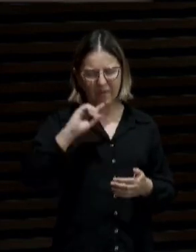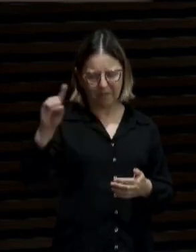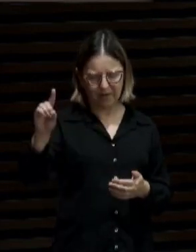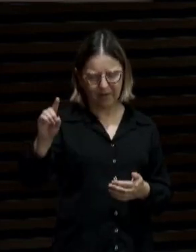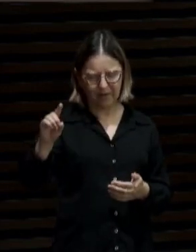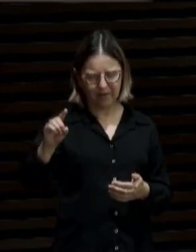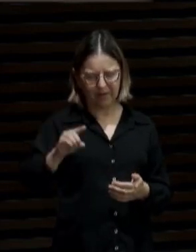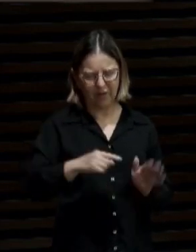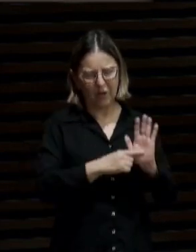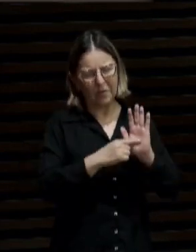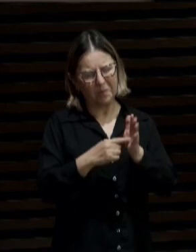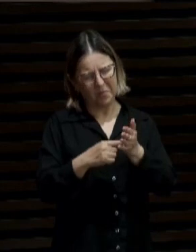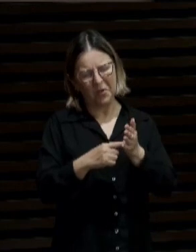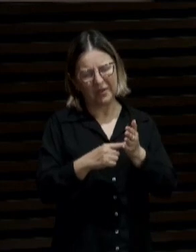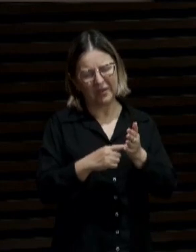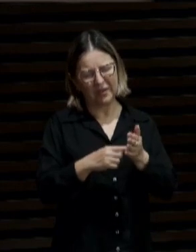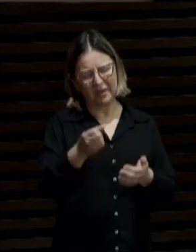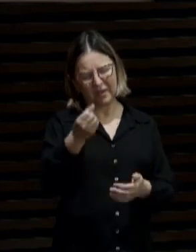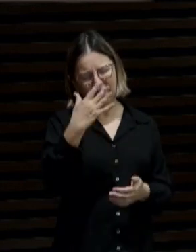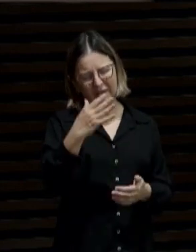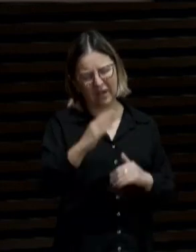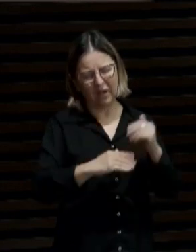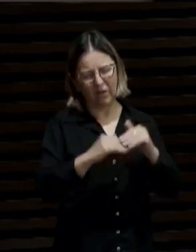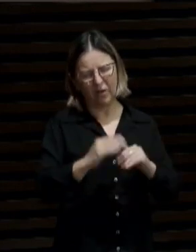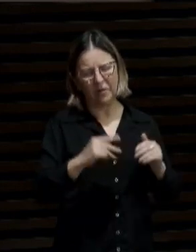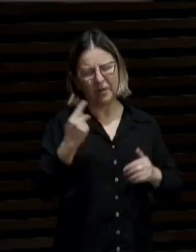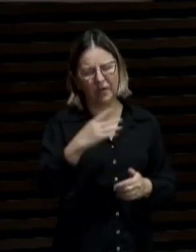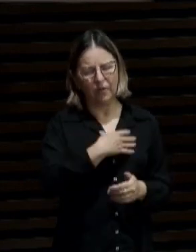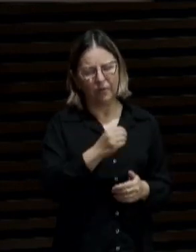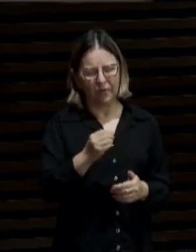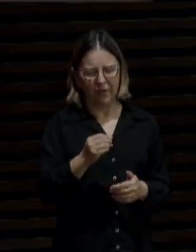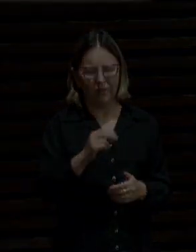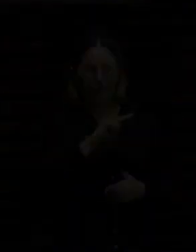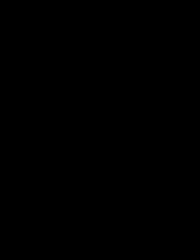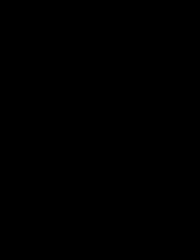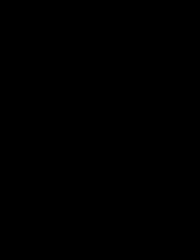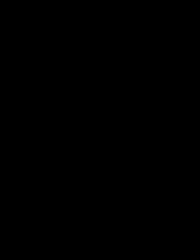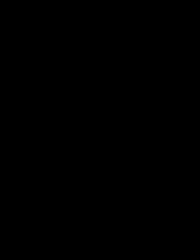tudo o que Ele fez por nós. Em nome de Jesus. Amém.